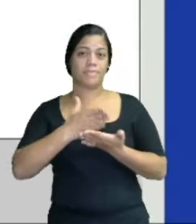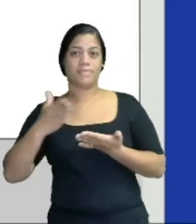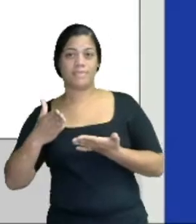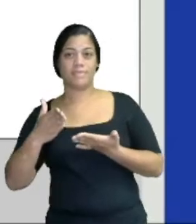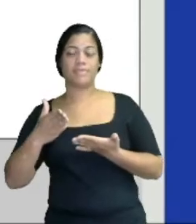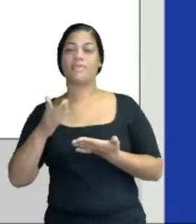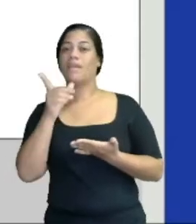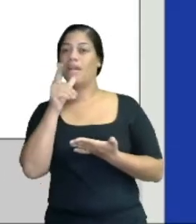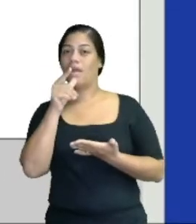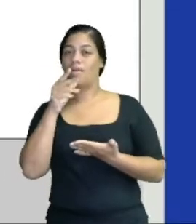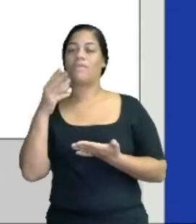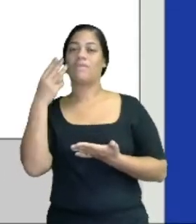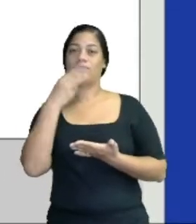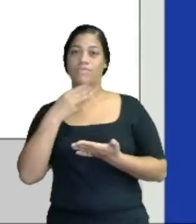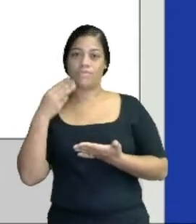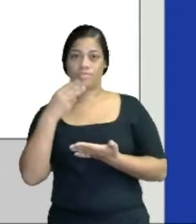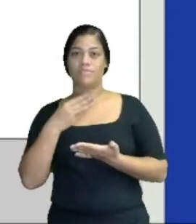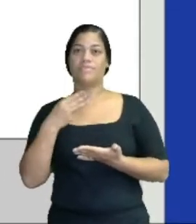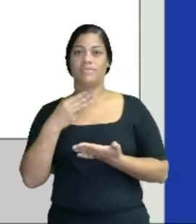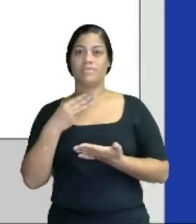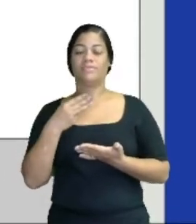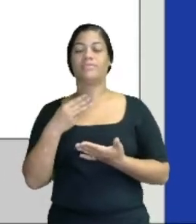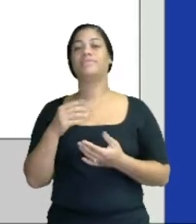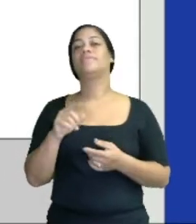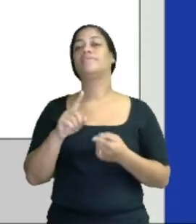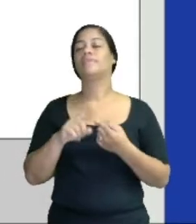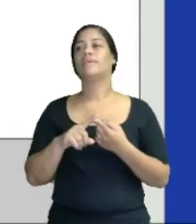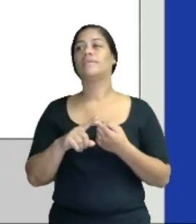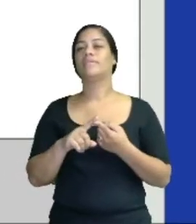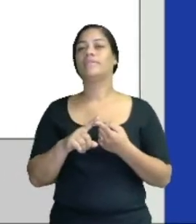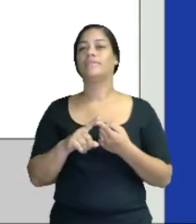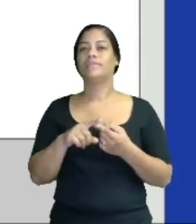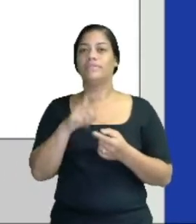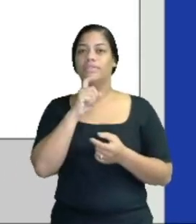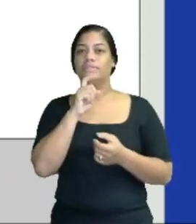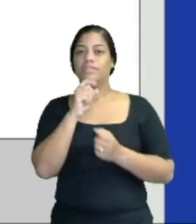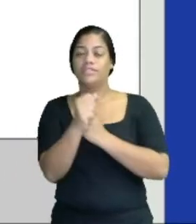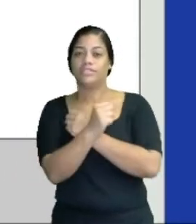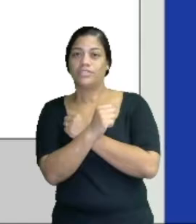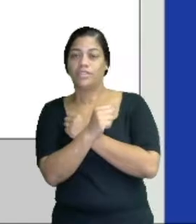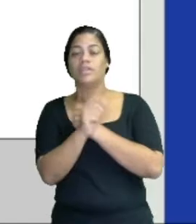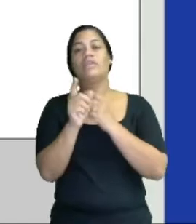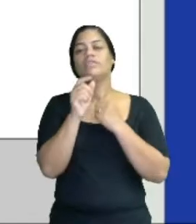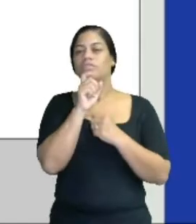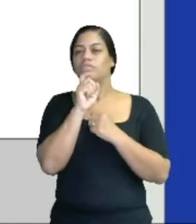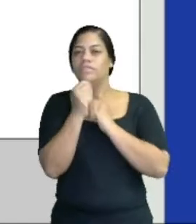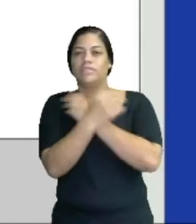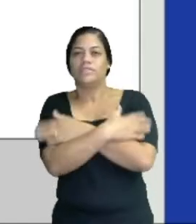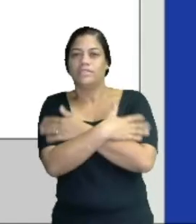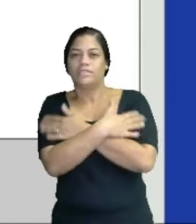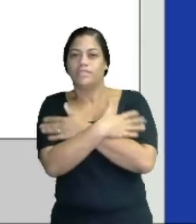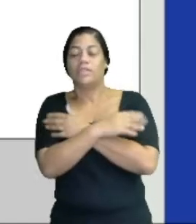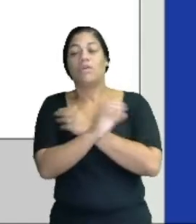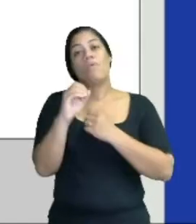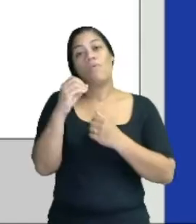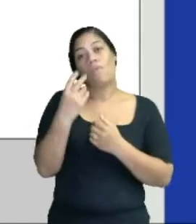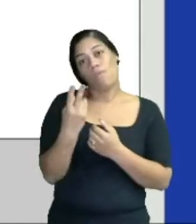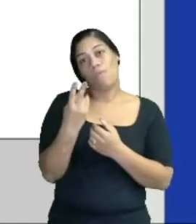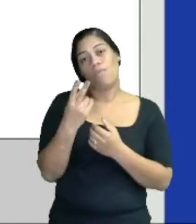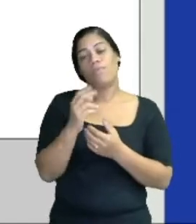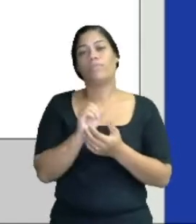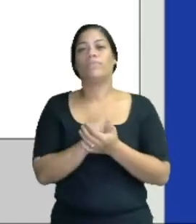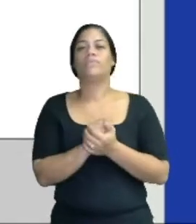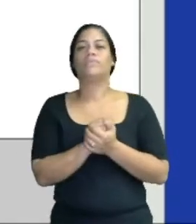água doce está dividida ainda entre gelos e líquida, quer dizer, está congelada ou está líquida,